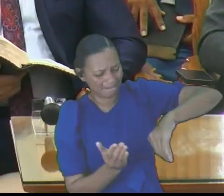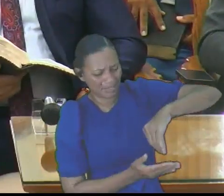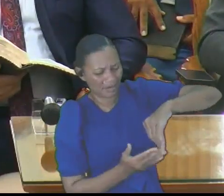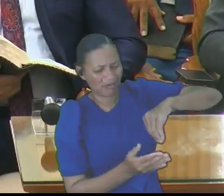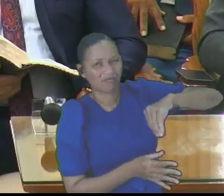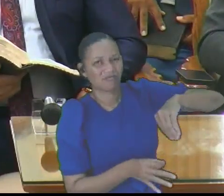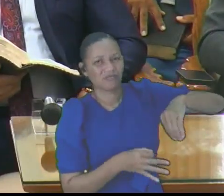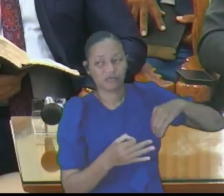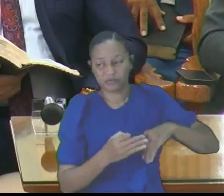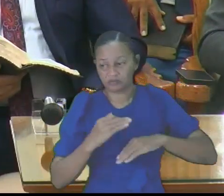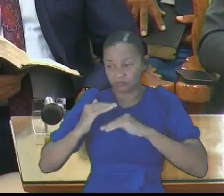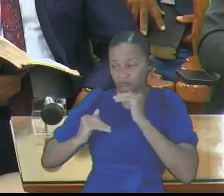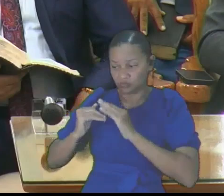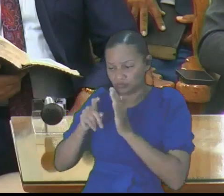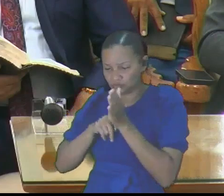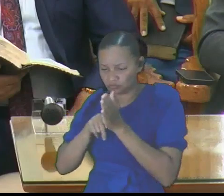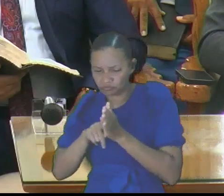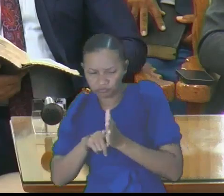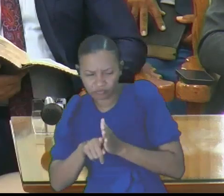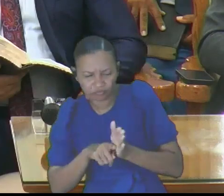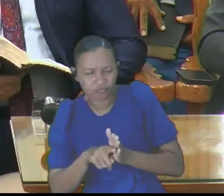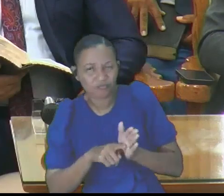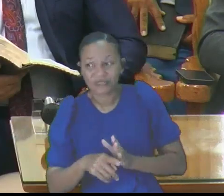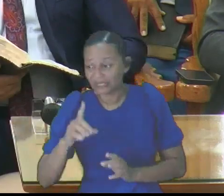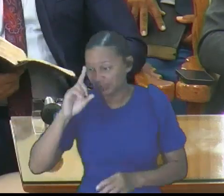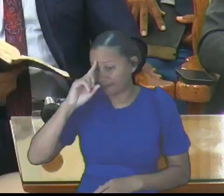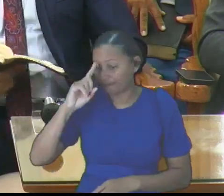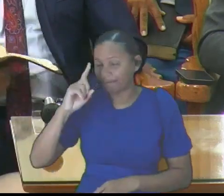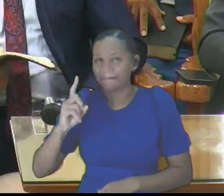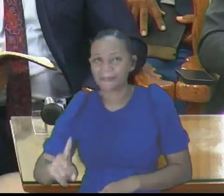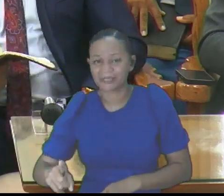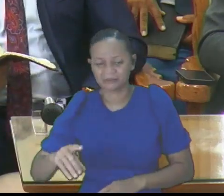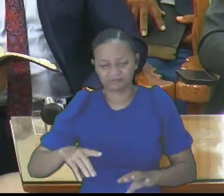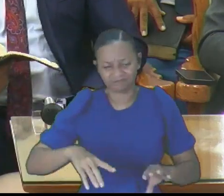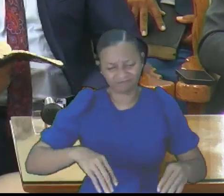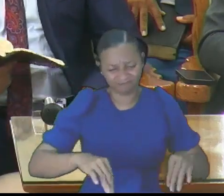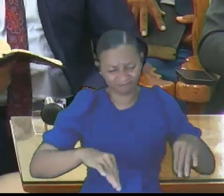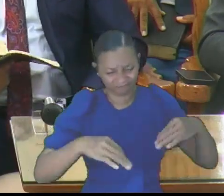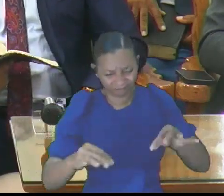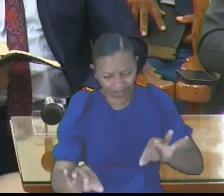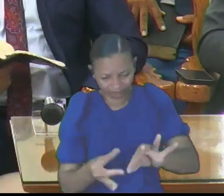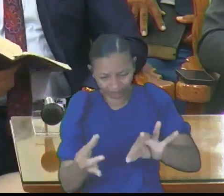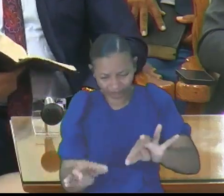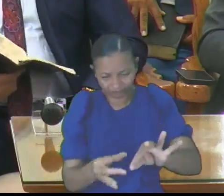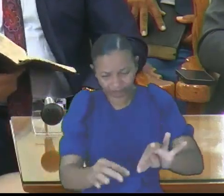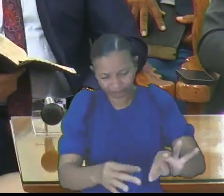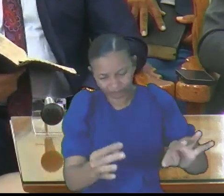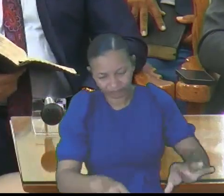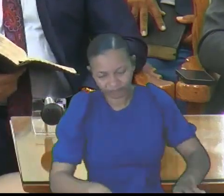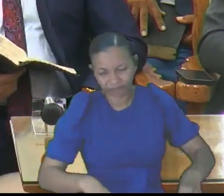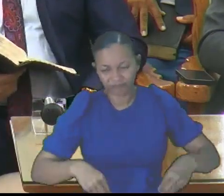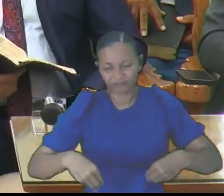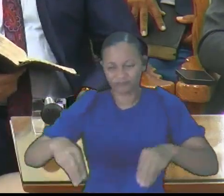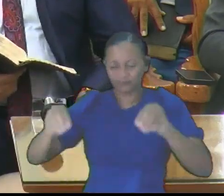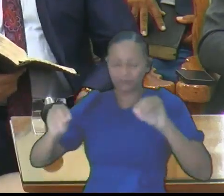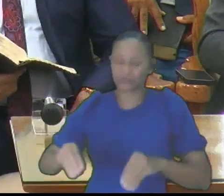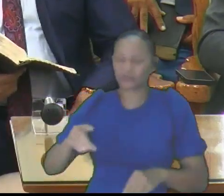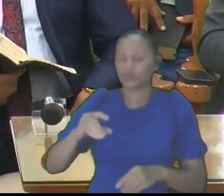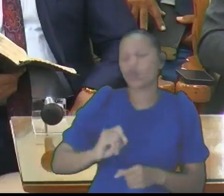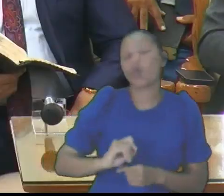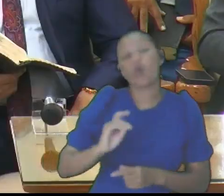segundo os historiadores, Deus mandou fazer uma capa de pele de texugos, que é dudongo ou